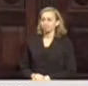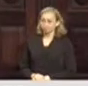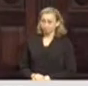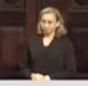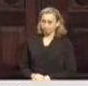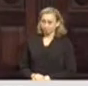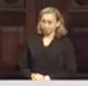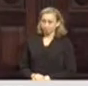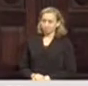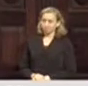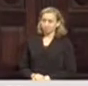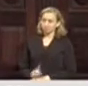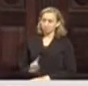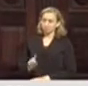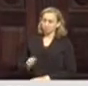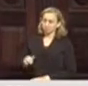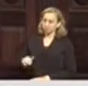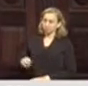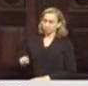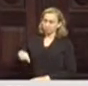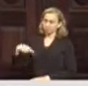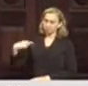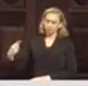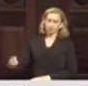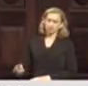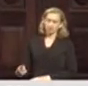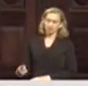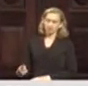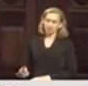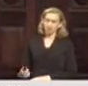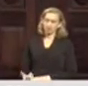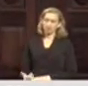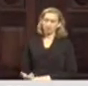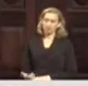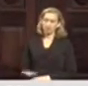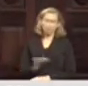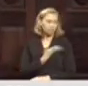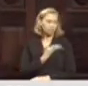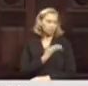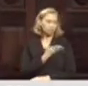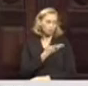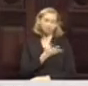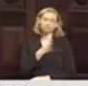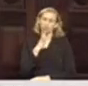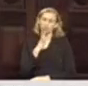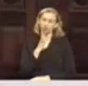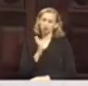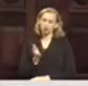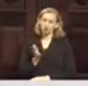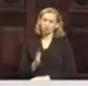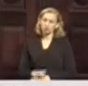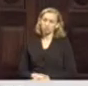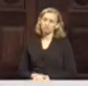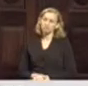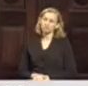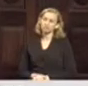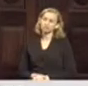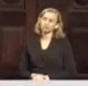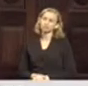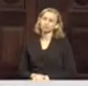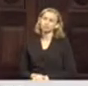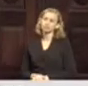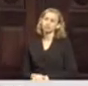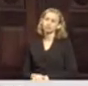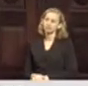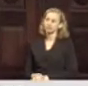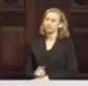E daí para frente, 14, etc., Vossa Excelência conhece ativamente porque foi candidato.